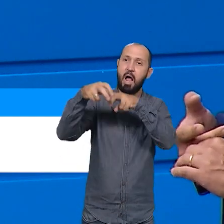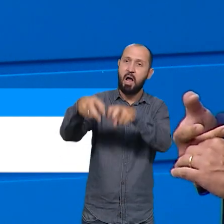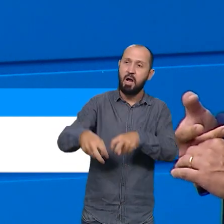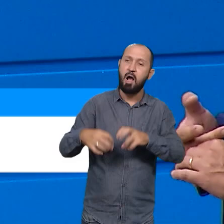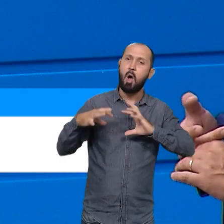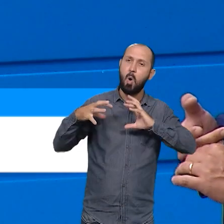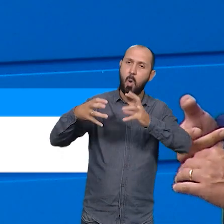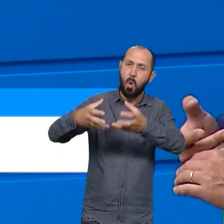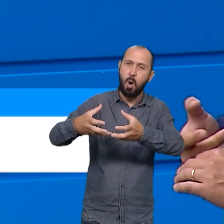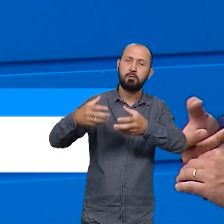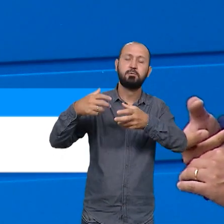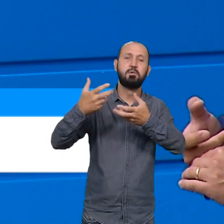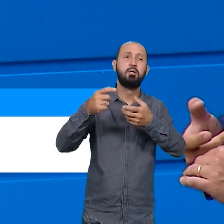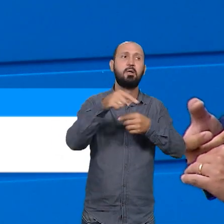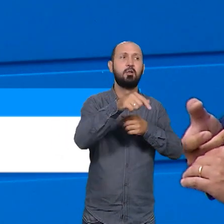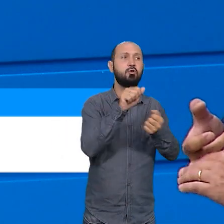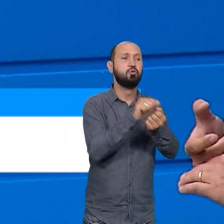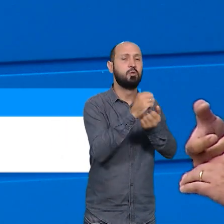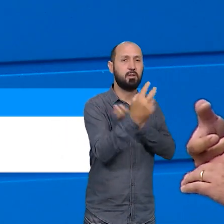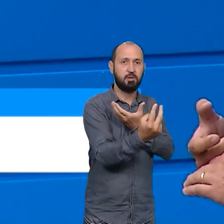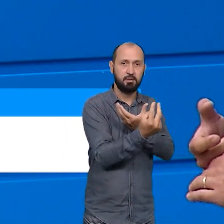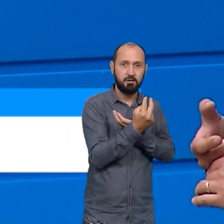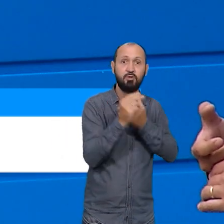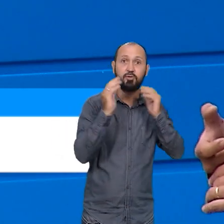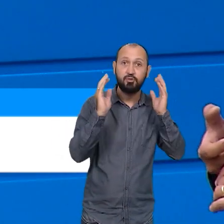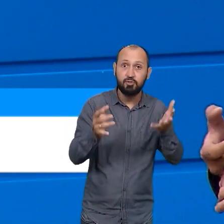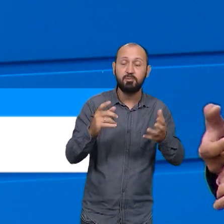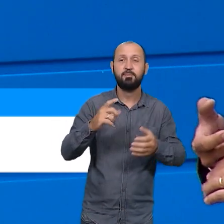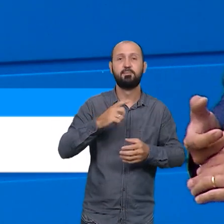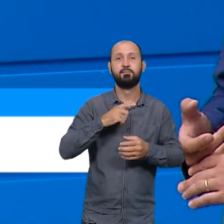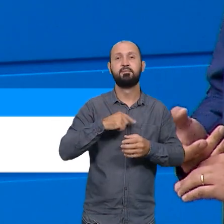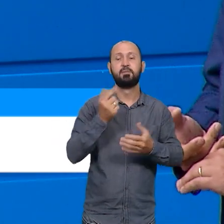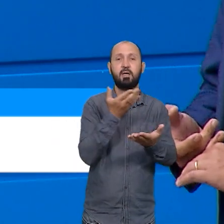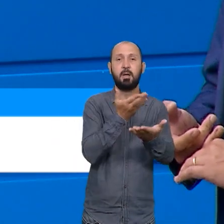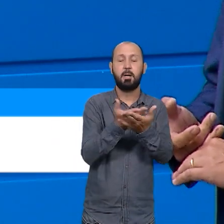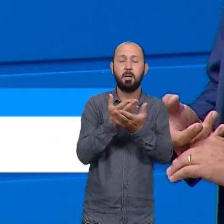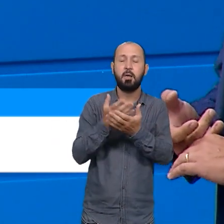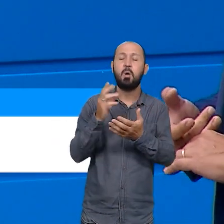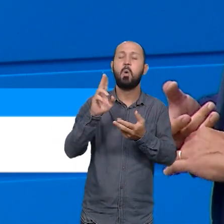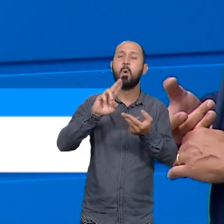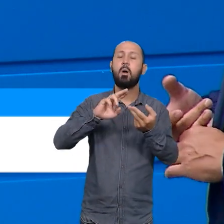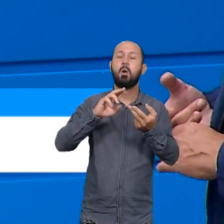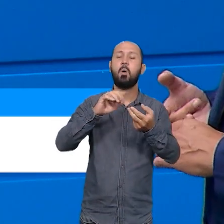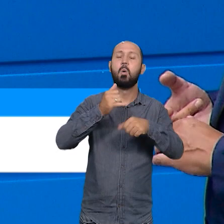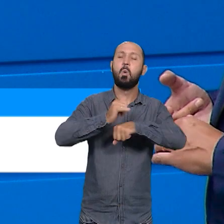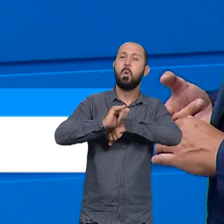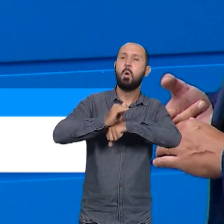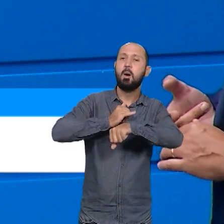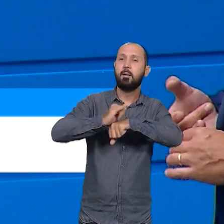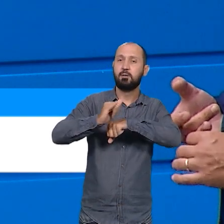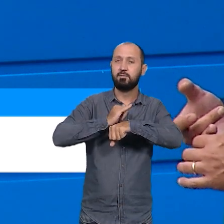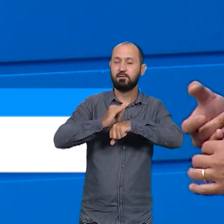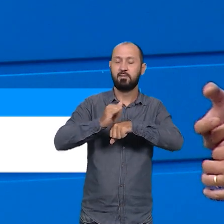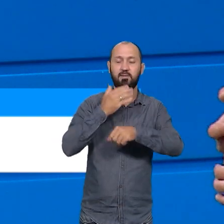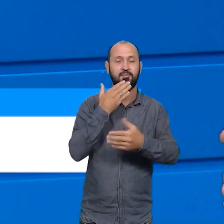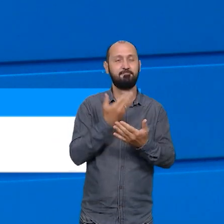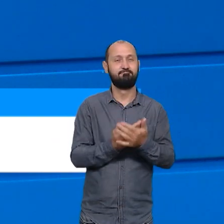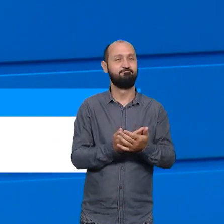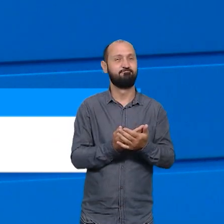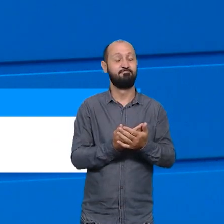produção e a sustentabilidade. E já existe um instrumento